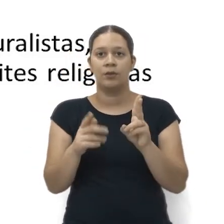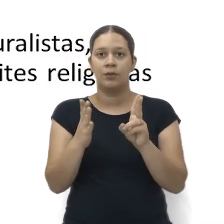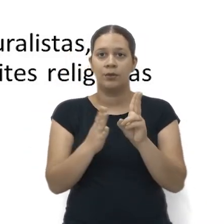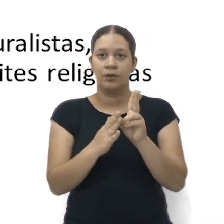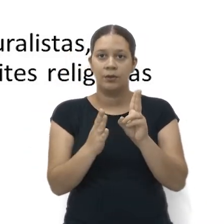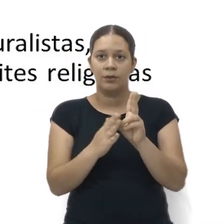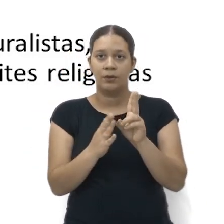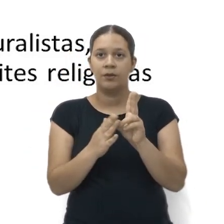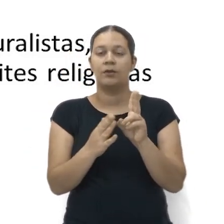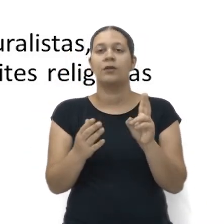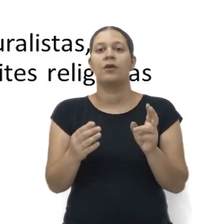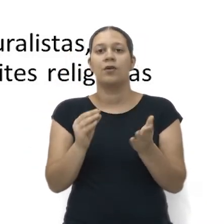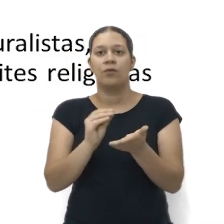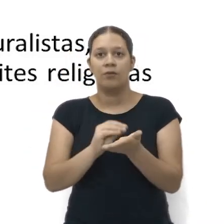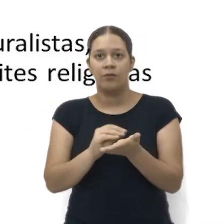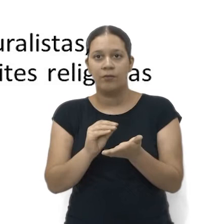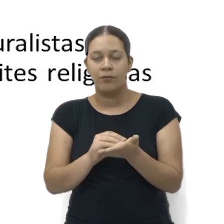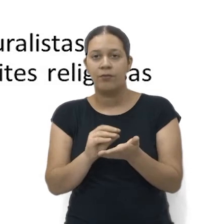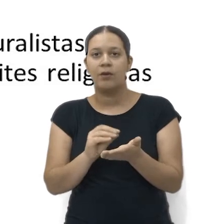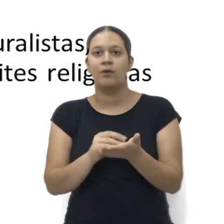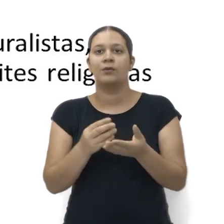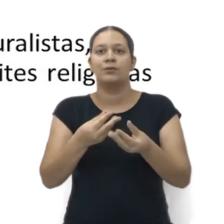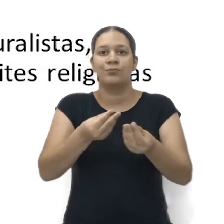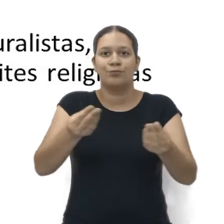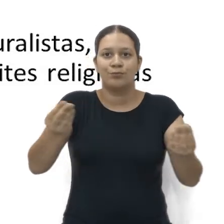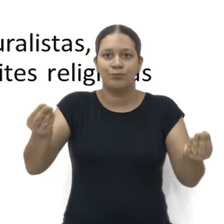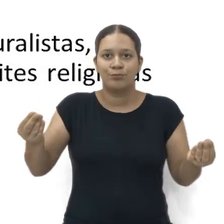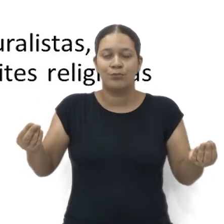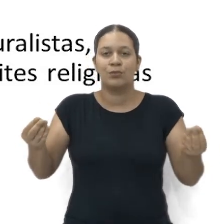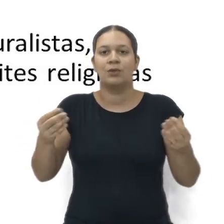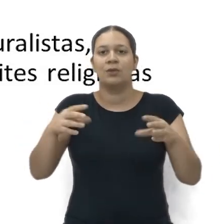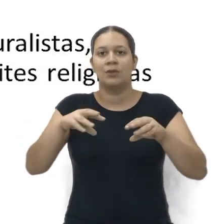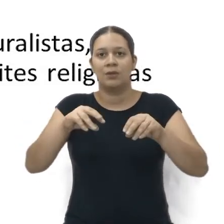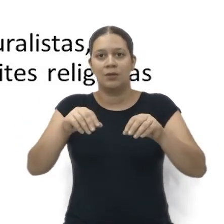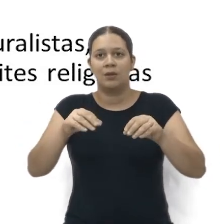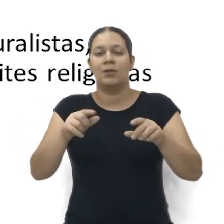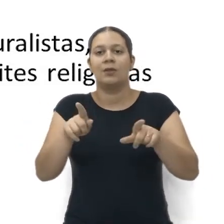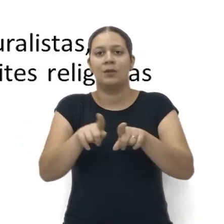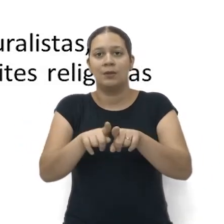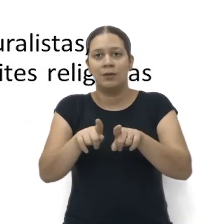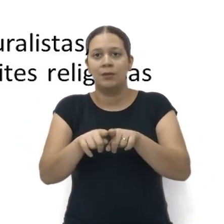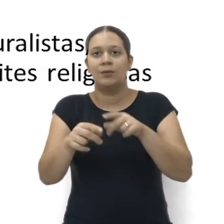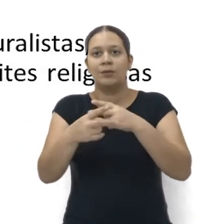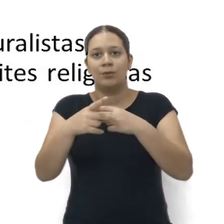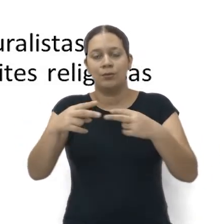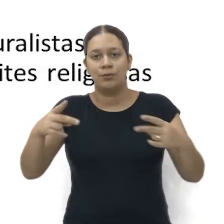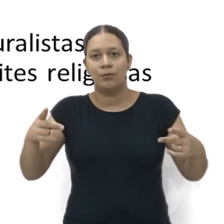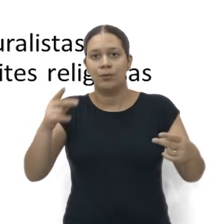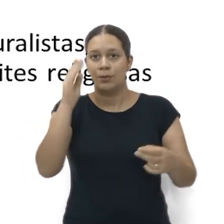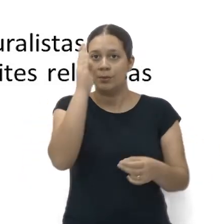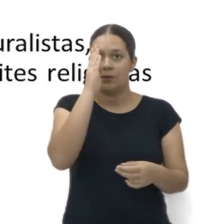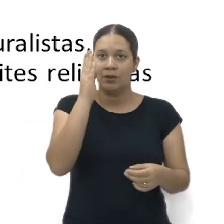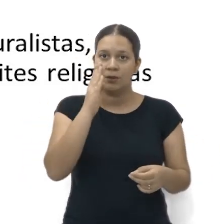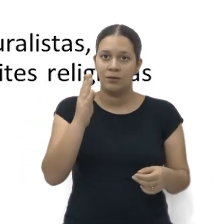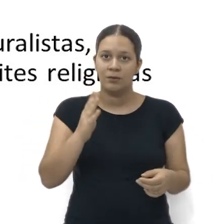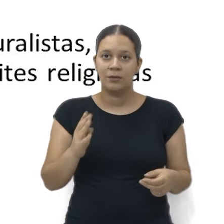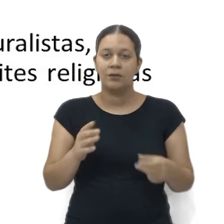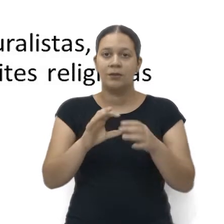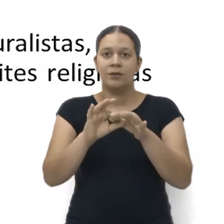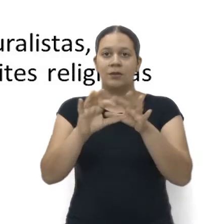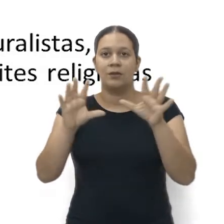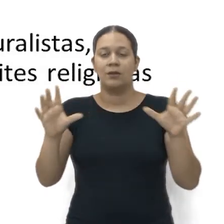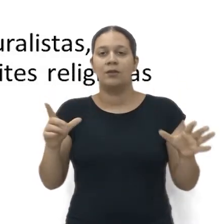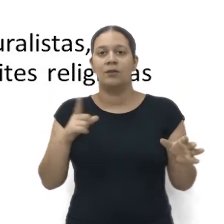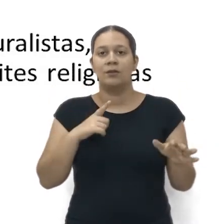de distribuição de terra, falta de distribuição de renda. Quando o Brasil ficou independente, tivemos um movimento